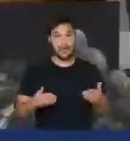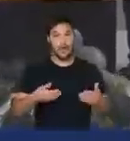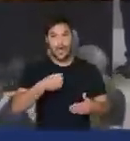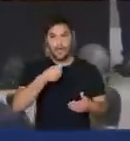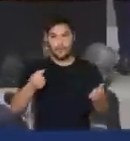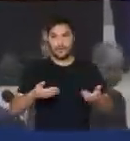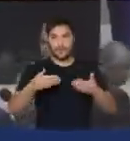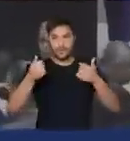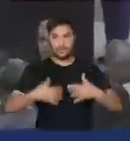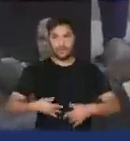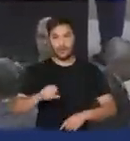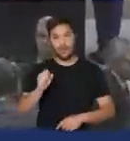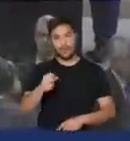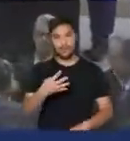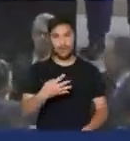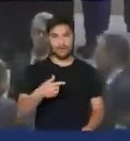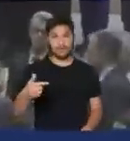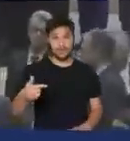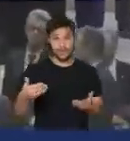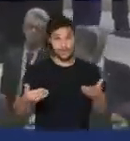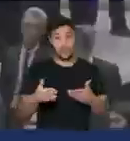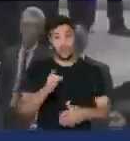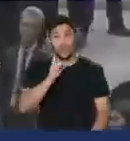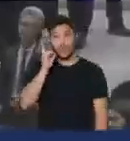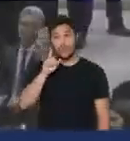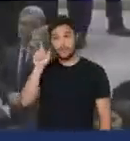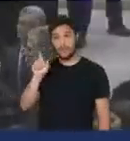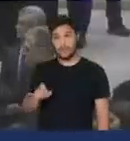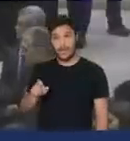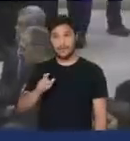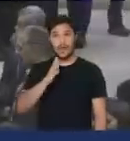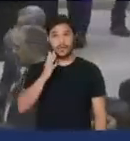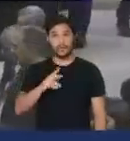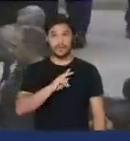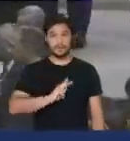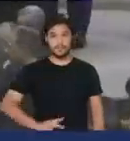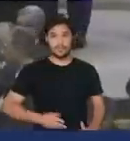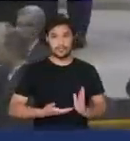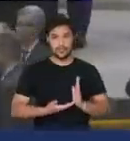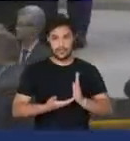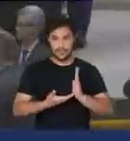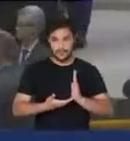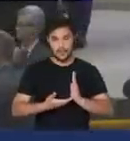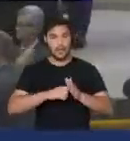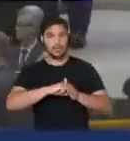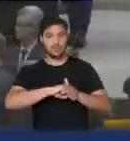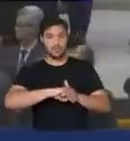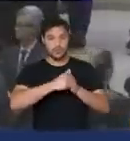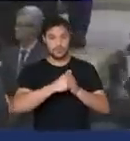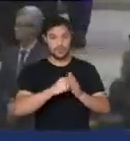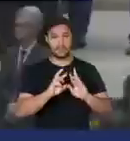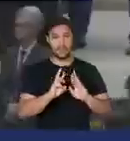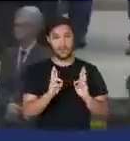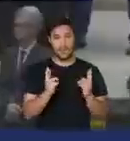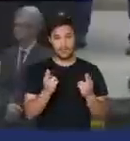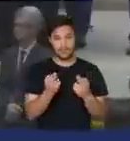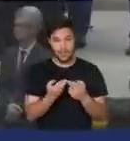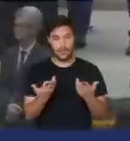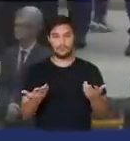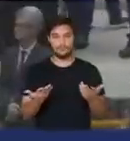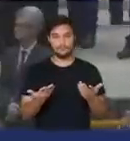Agora em Brasília, 8h42, o deputado Arthur Lira, presidente da Câmara, suspende esta